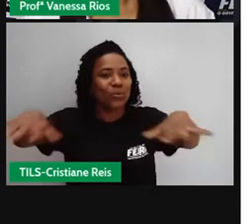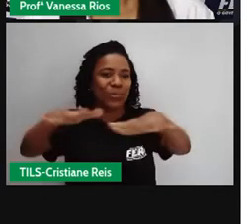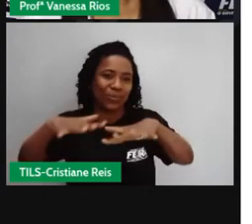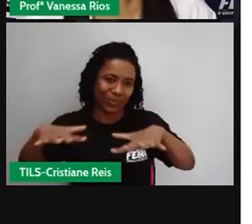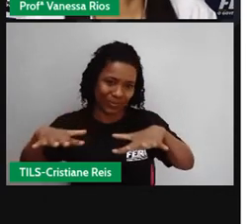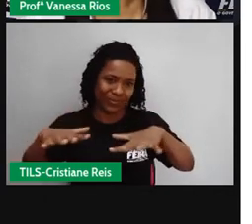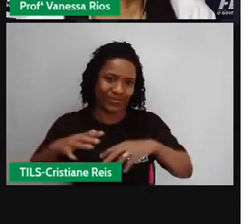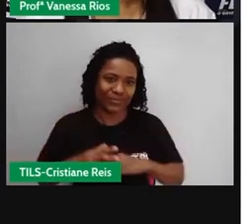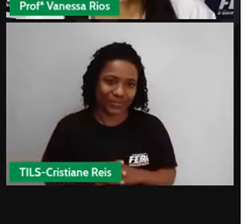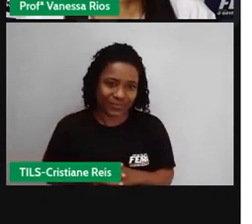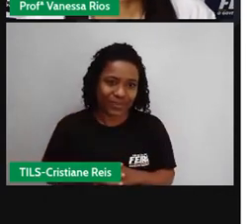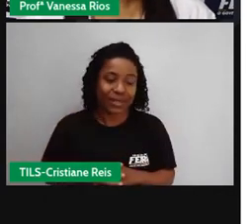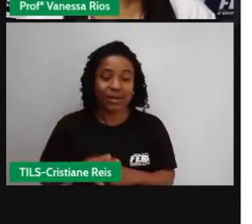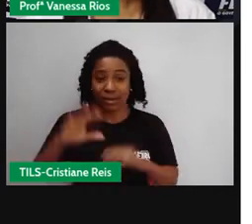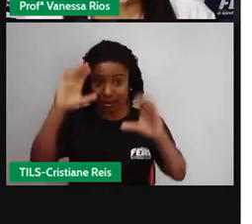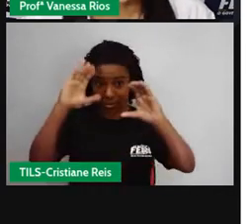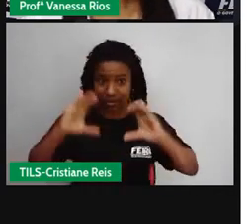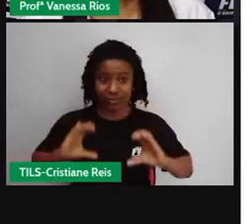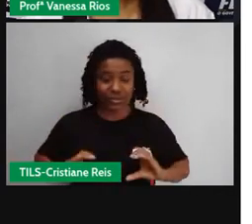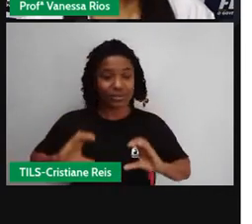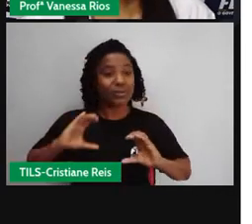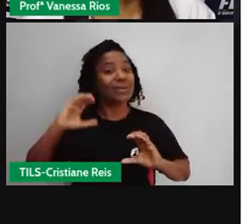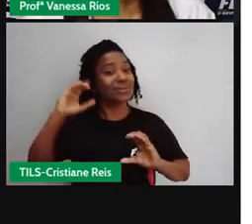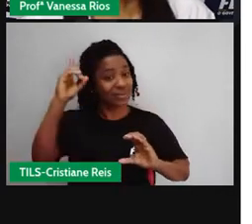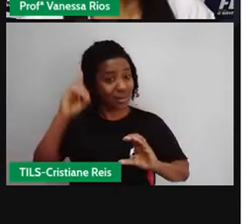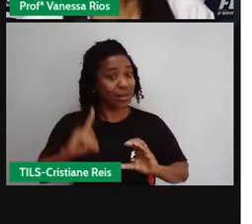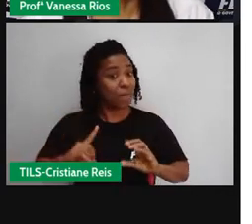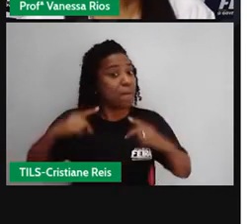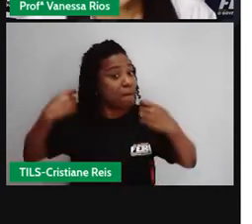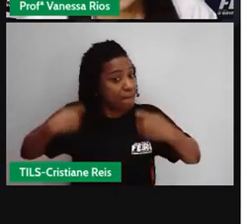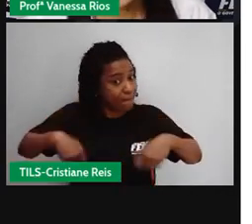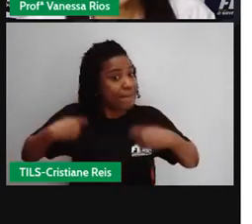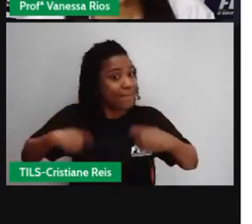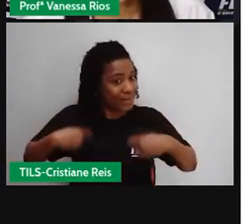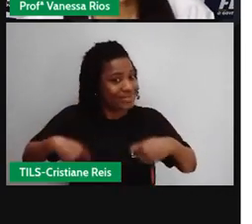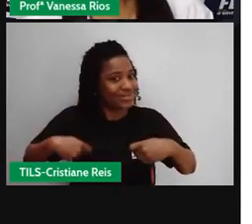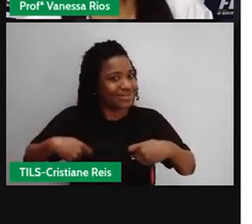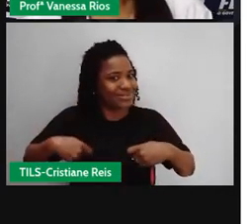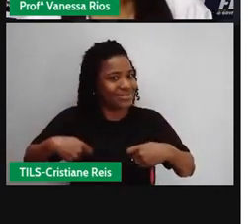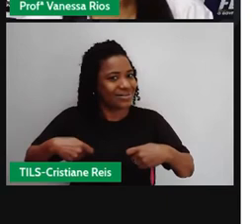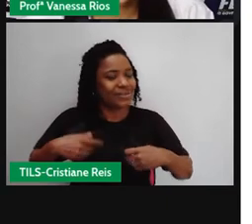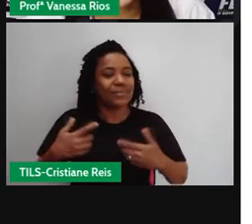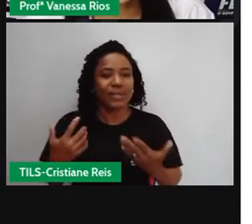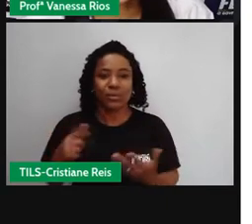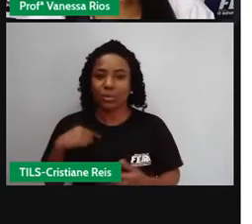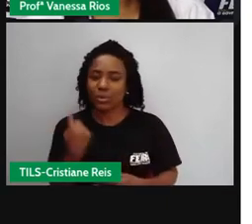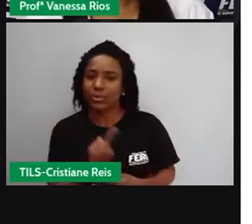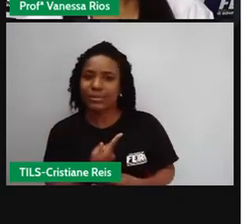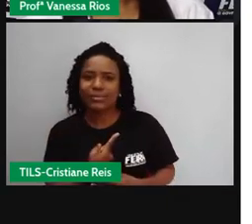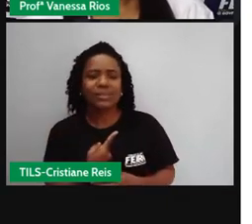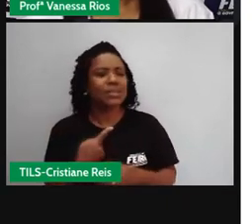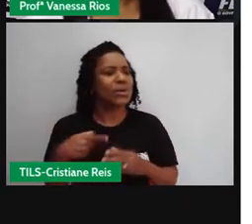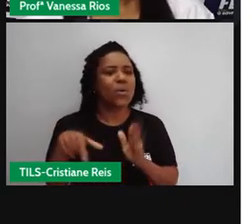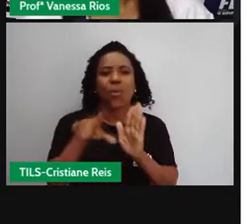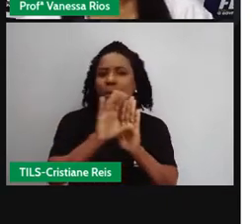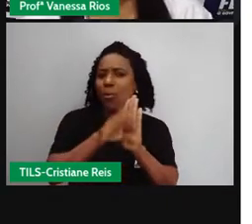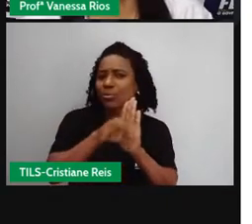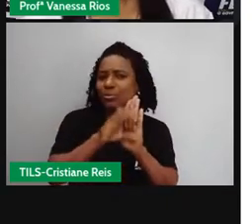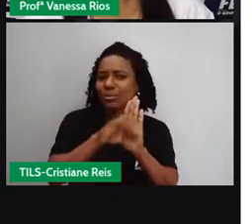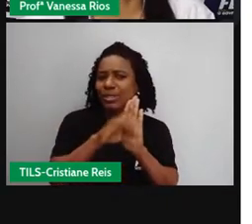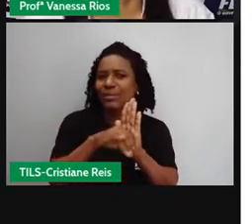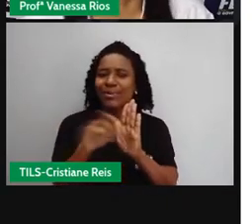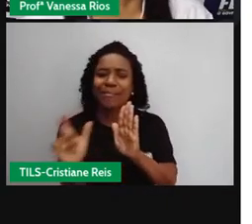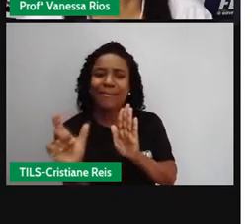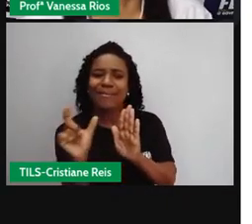o cidadão necessita. A gente precisa entender alguns termos, né, alguns conceitos ligados aí a